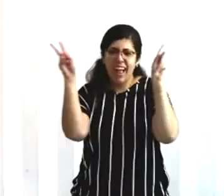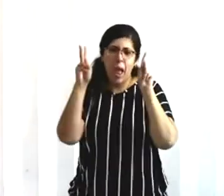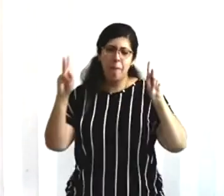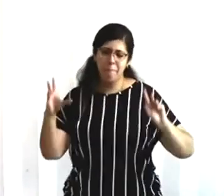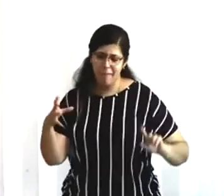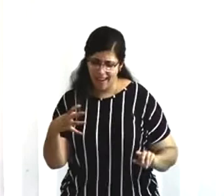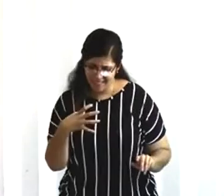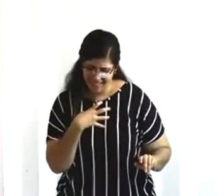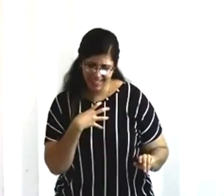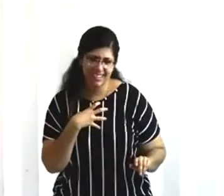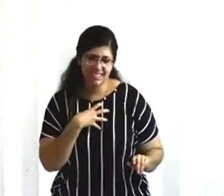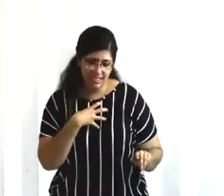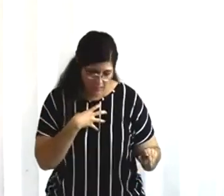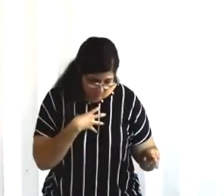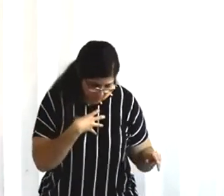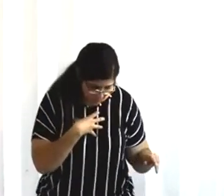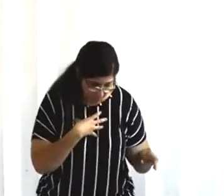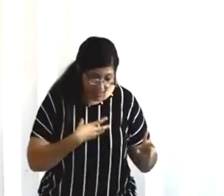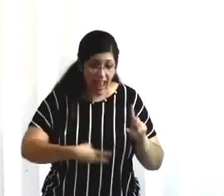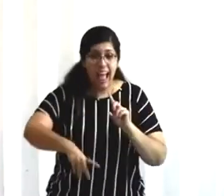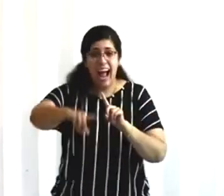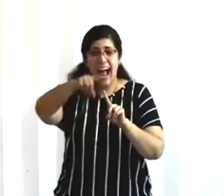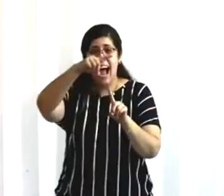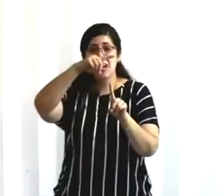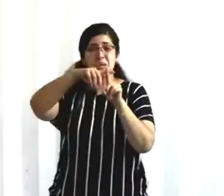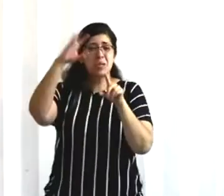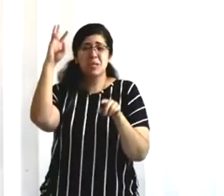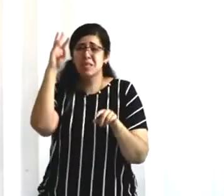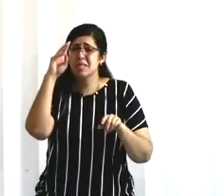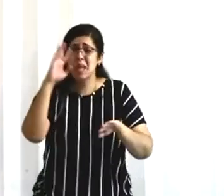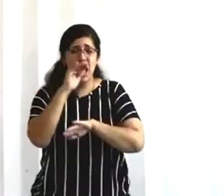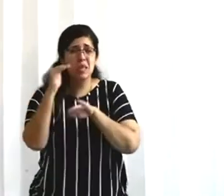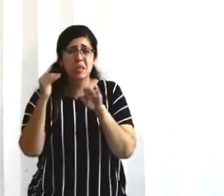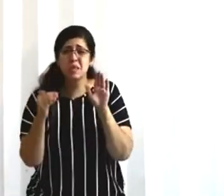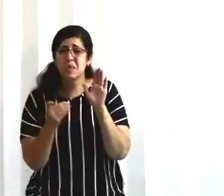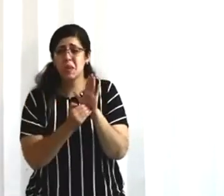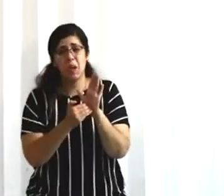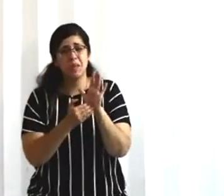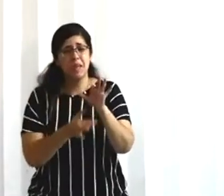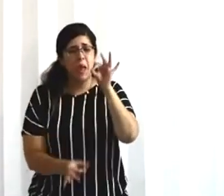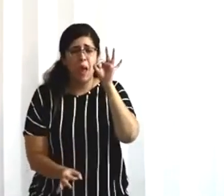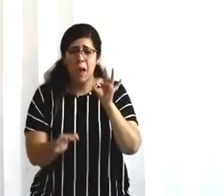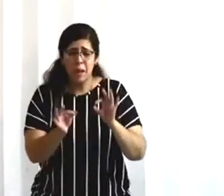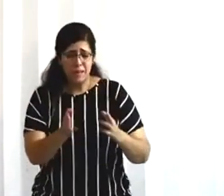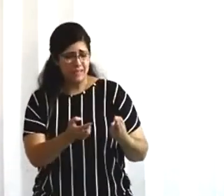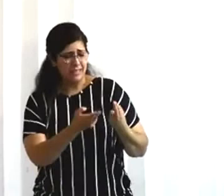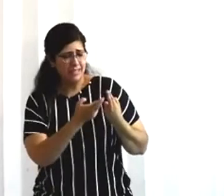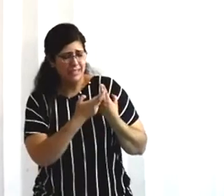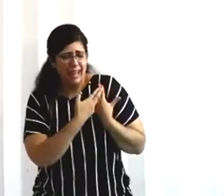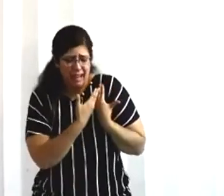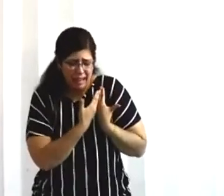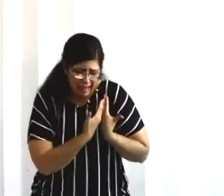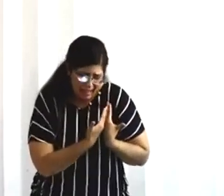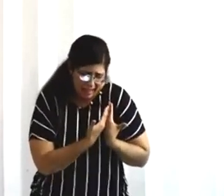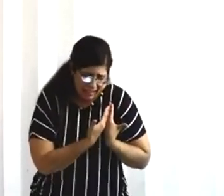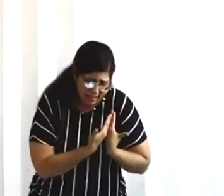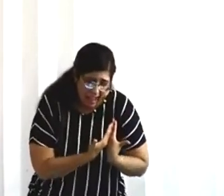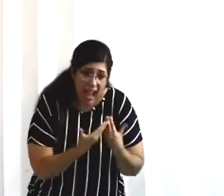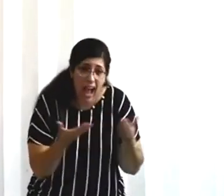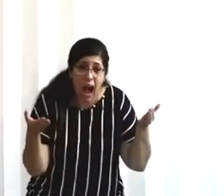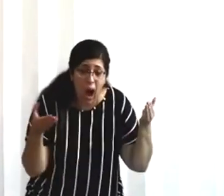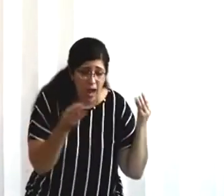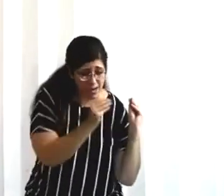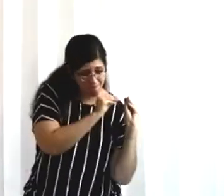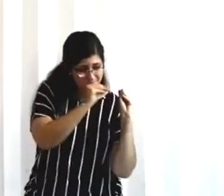a cruz do Senhor já aliviou todo esse jugo que você carregava, e agora não